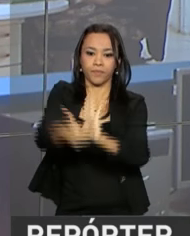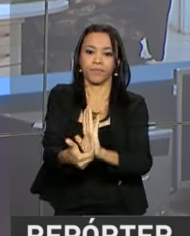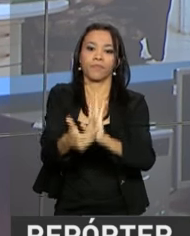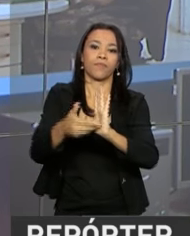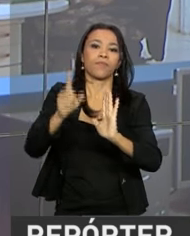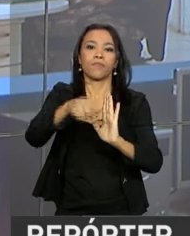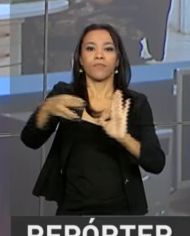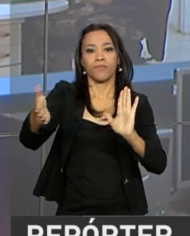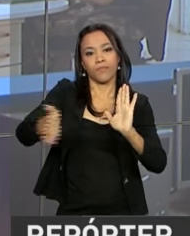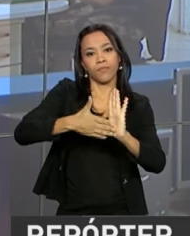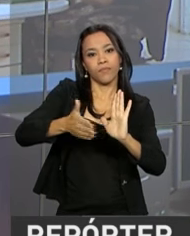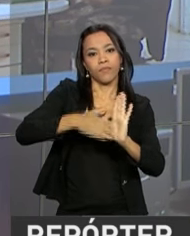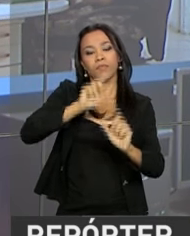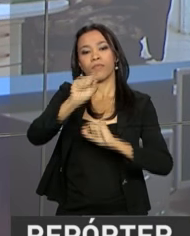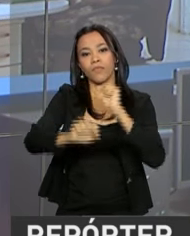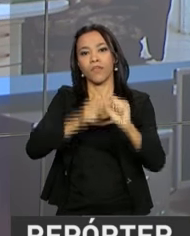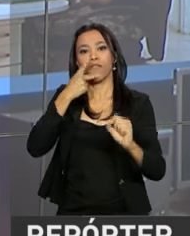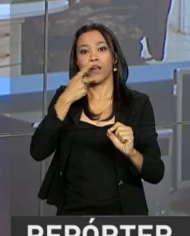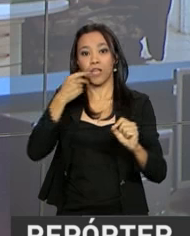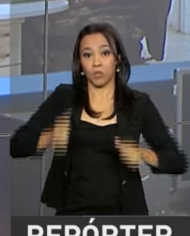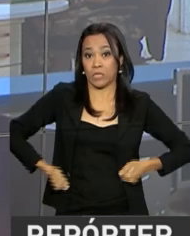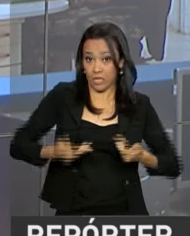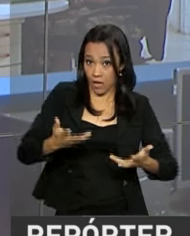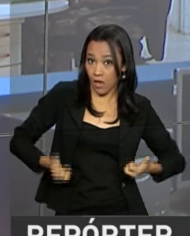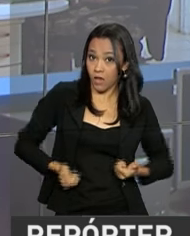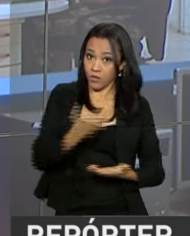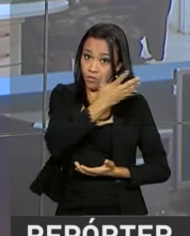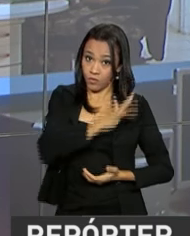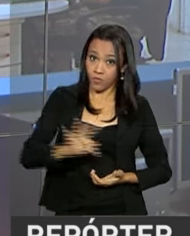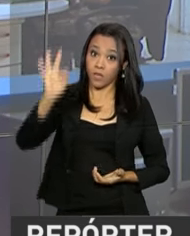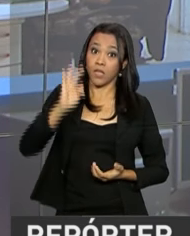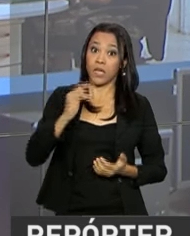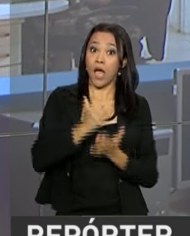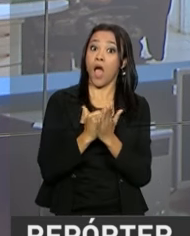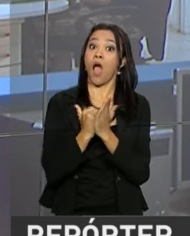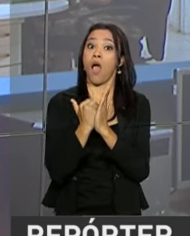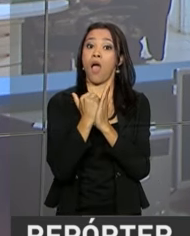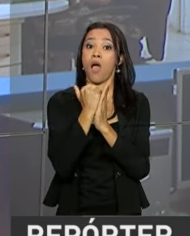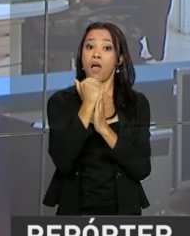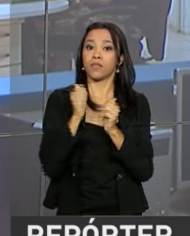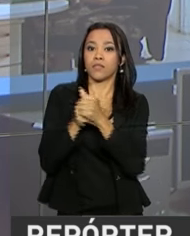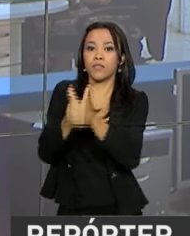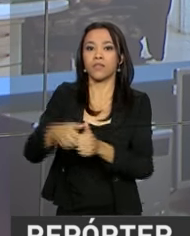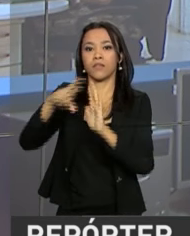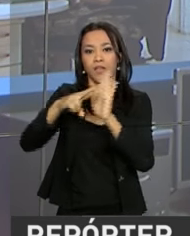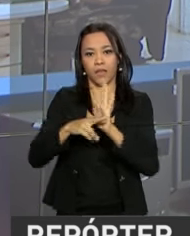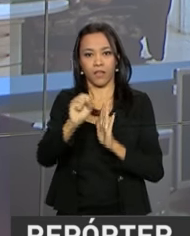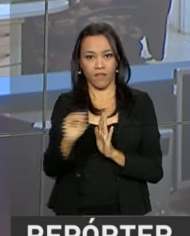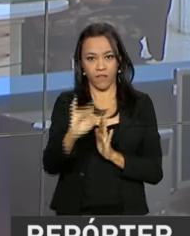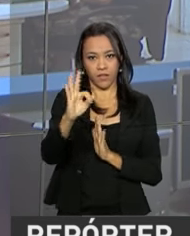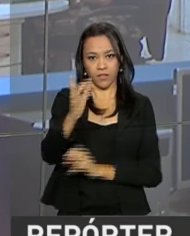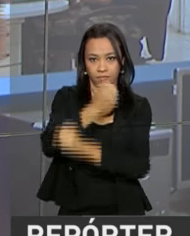medida estabelece que as despesas da União cresçam no máximo o percentual da inflação do ano anterior.